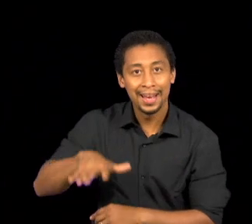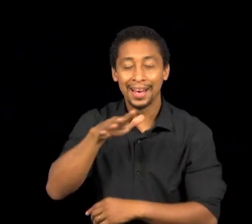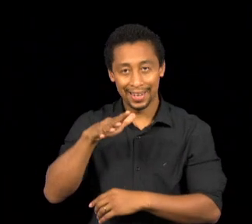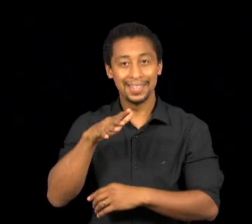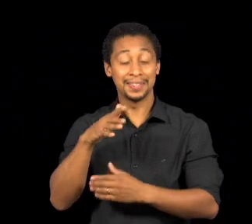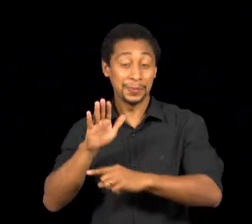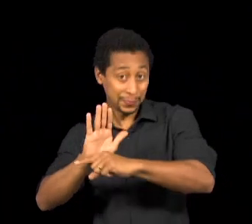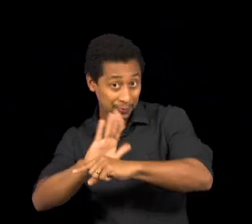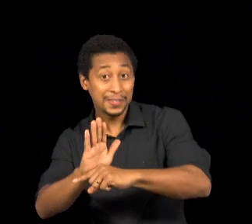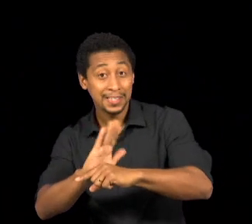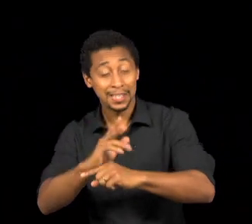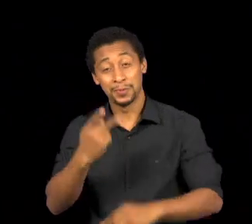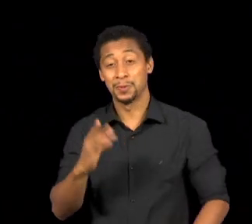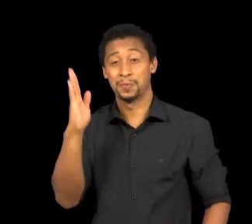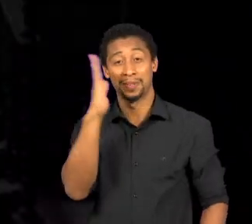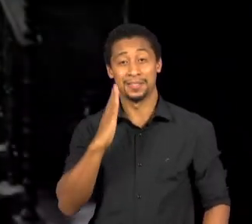brasileira.